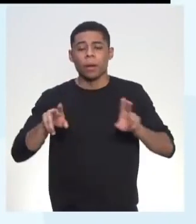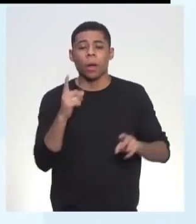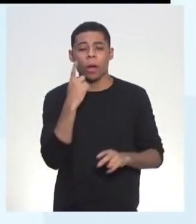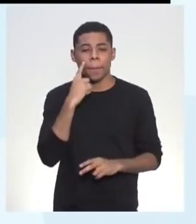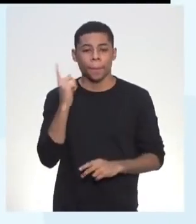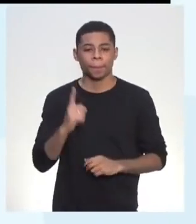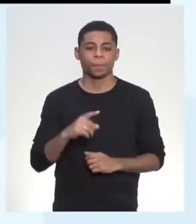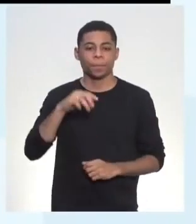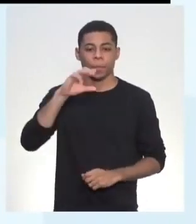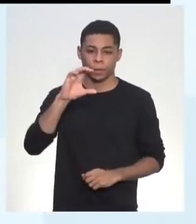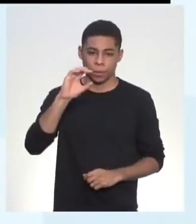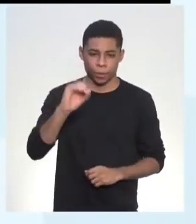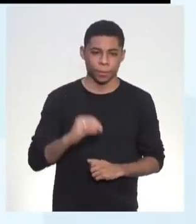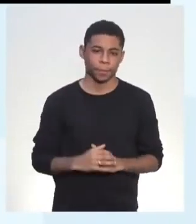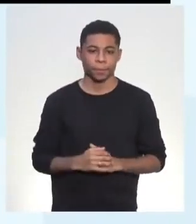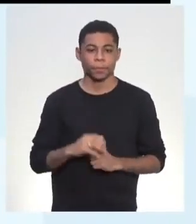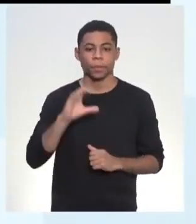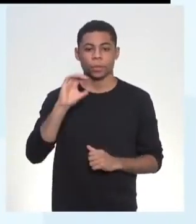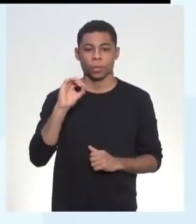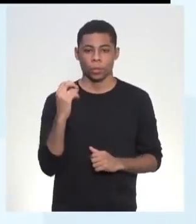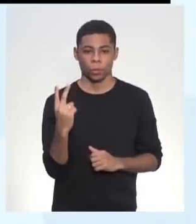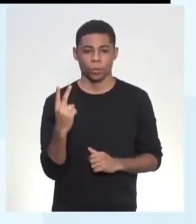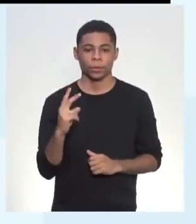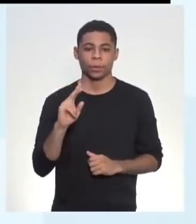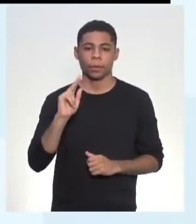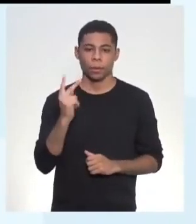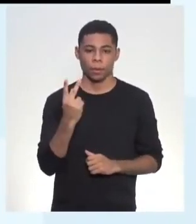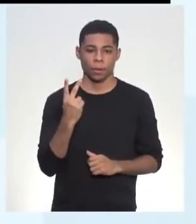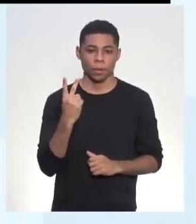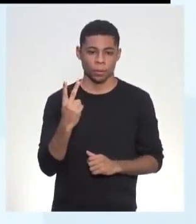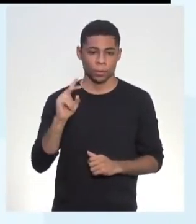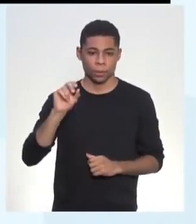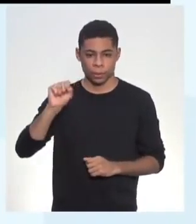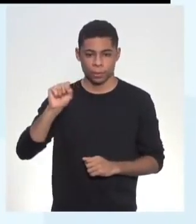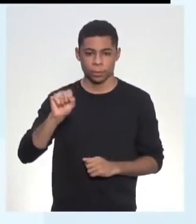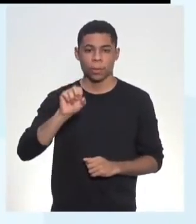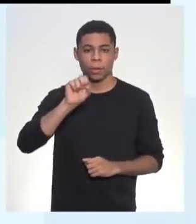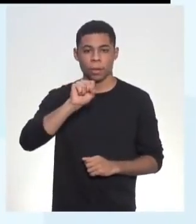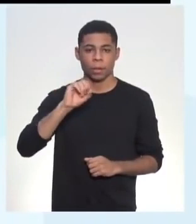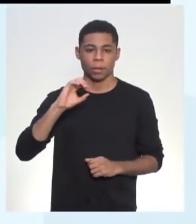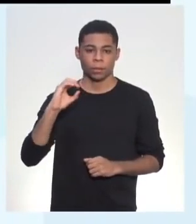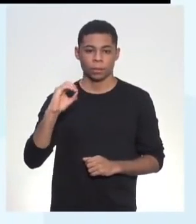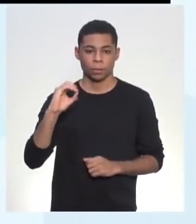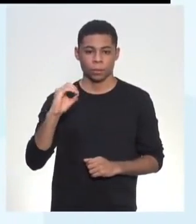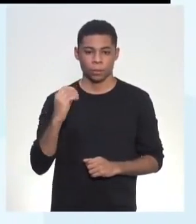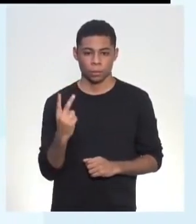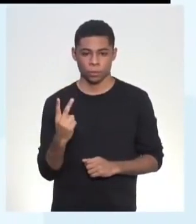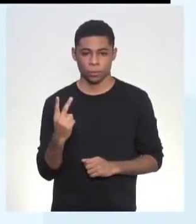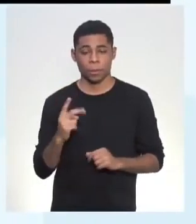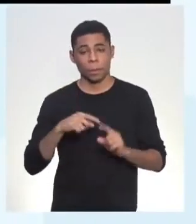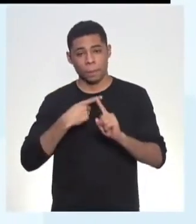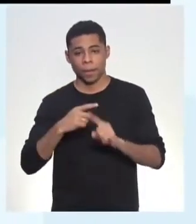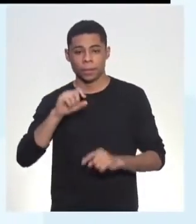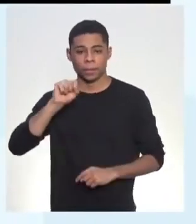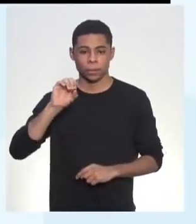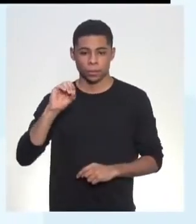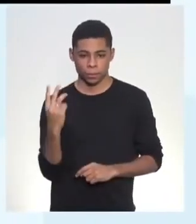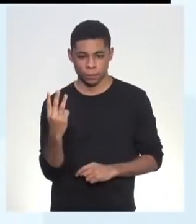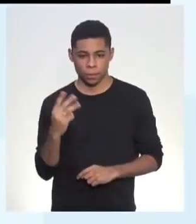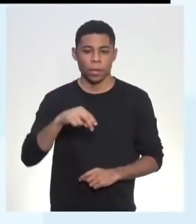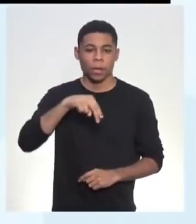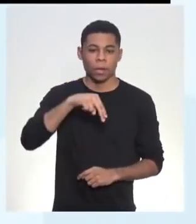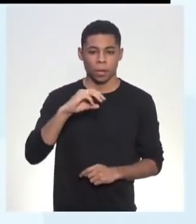esses? Monóxido de carbono, gás carbônico, ácido sulfídrico, óxido de enxofre, óxido